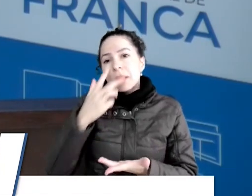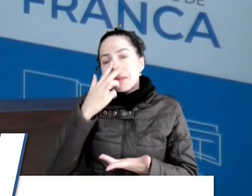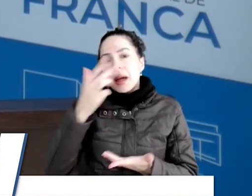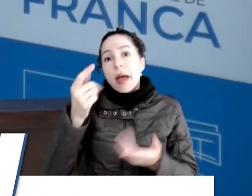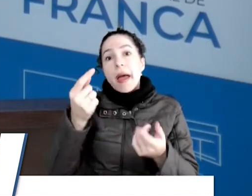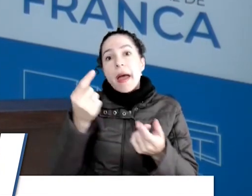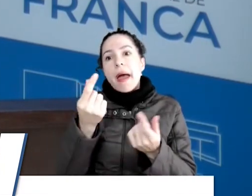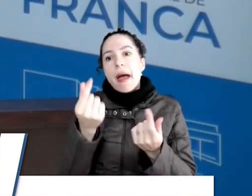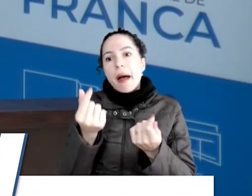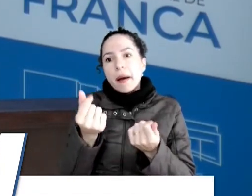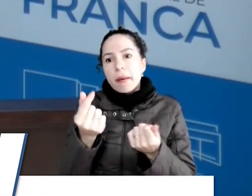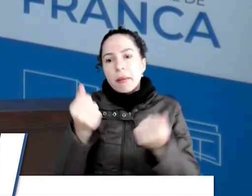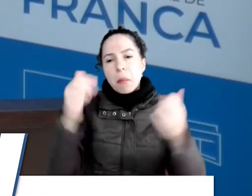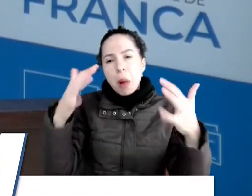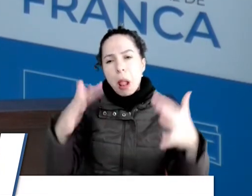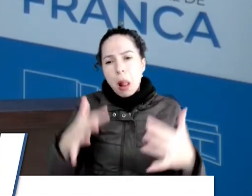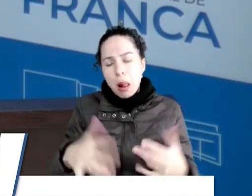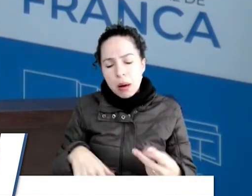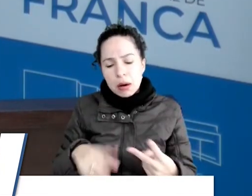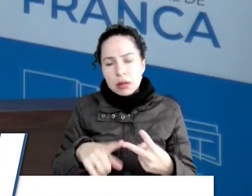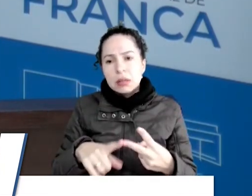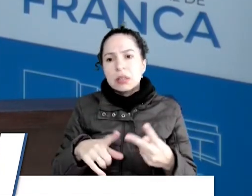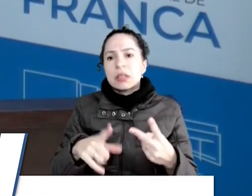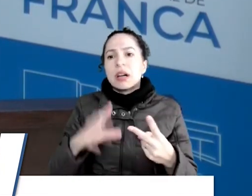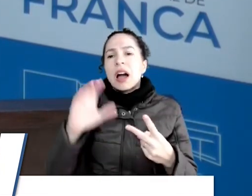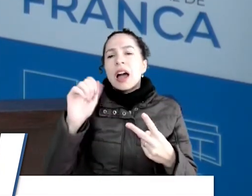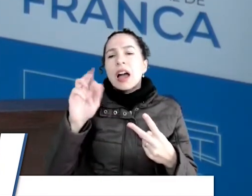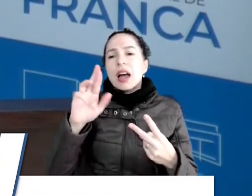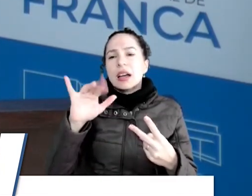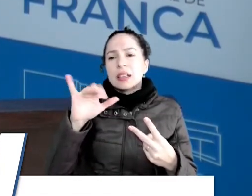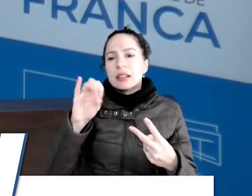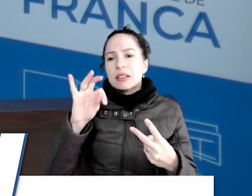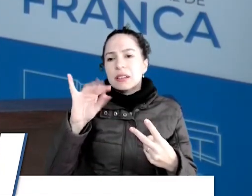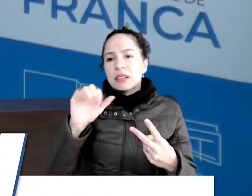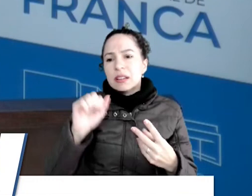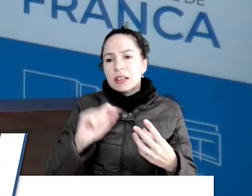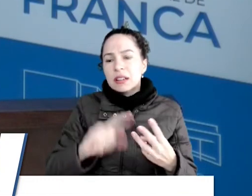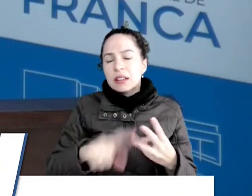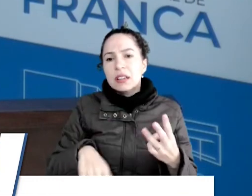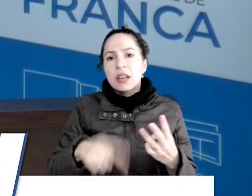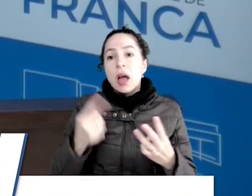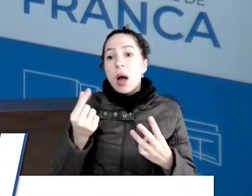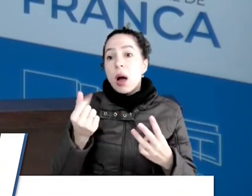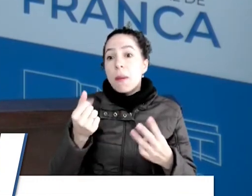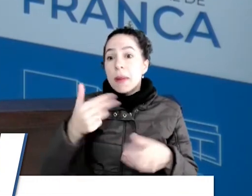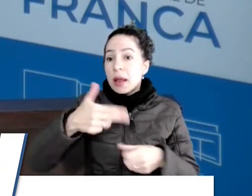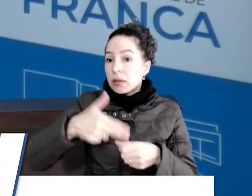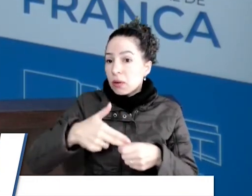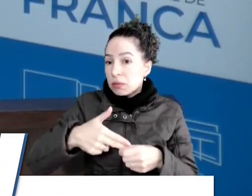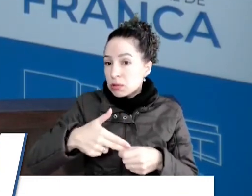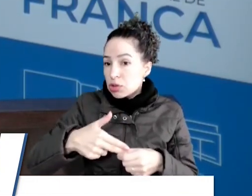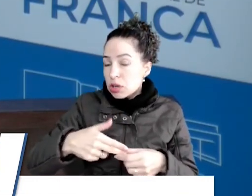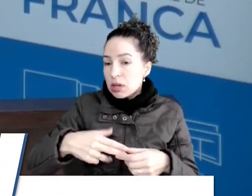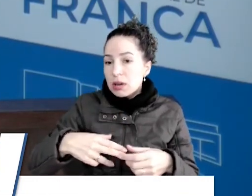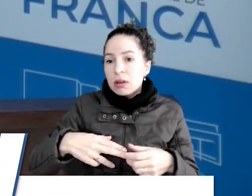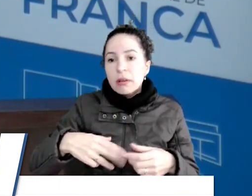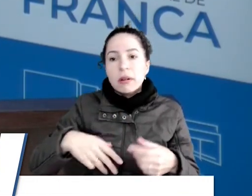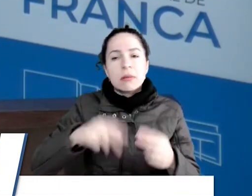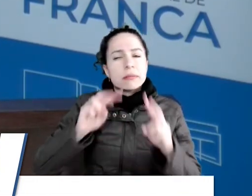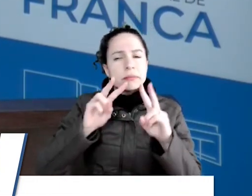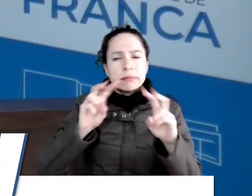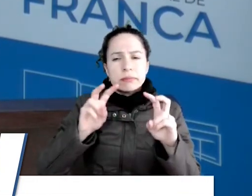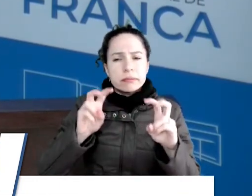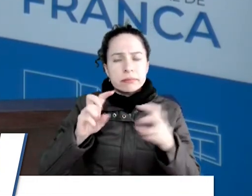país, com relação à caristia, com relação ao preço dos combustíveis, com relação